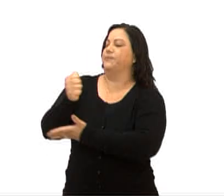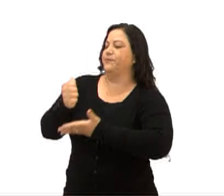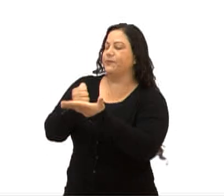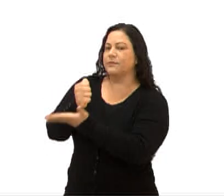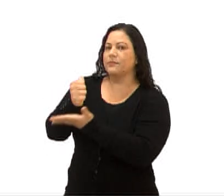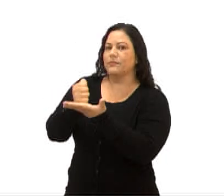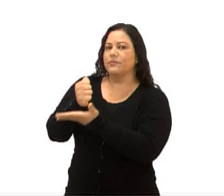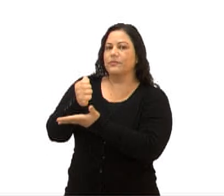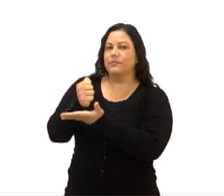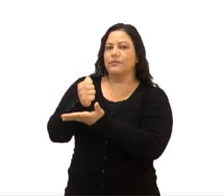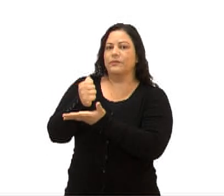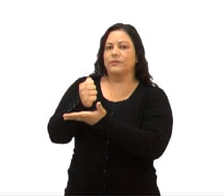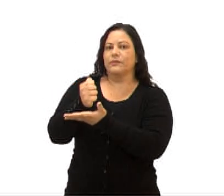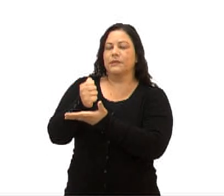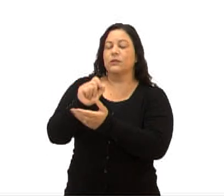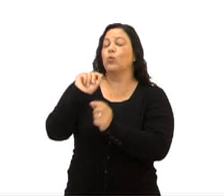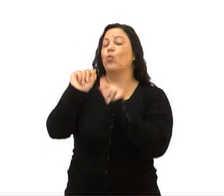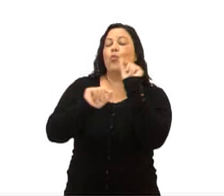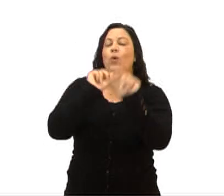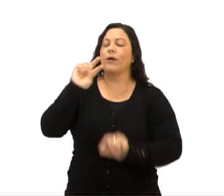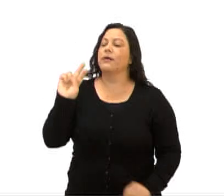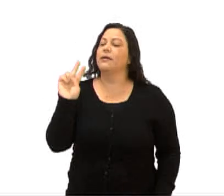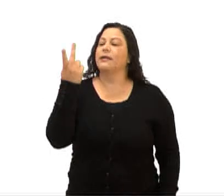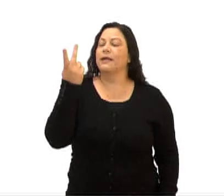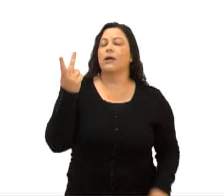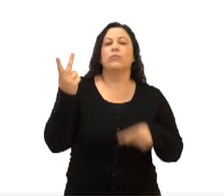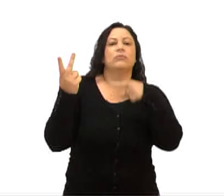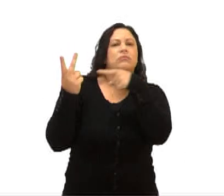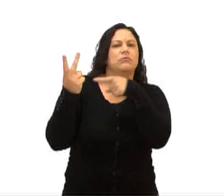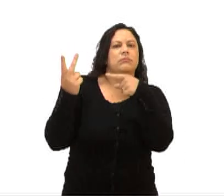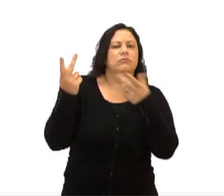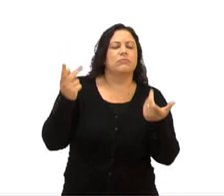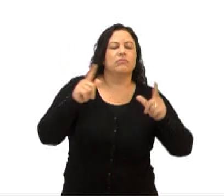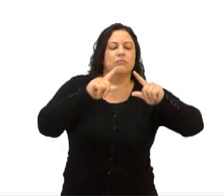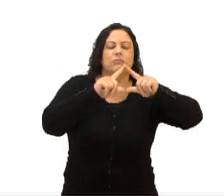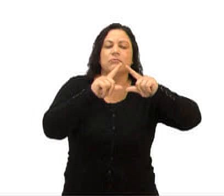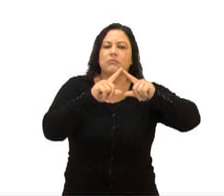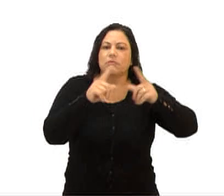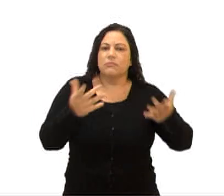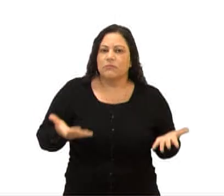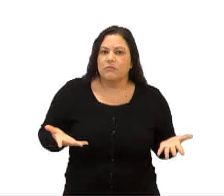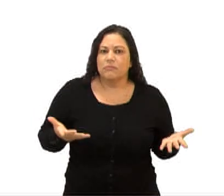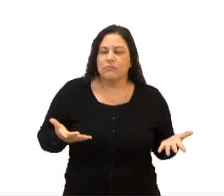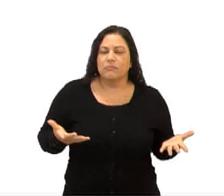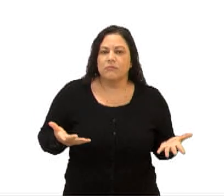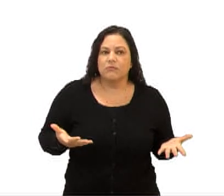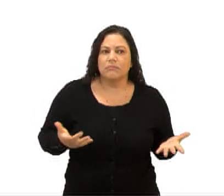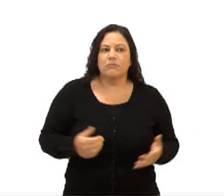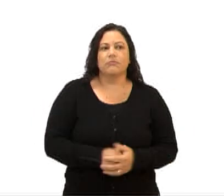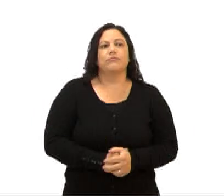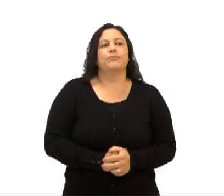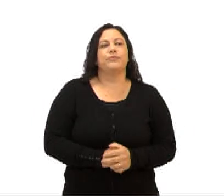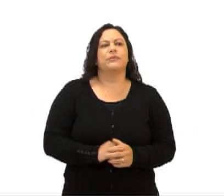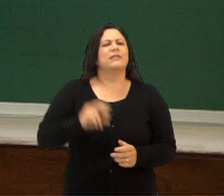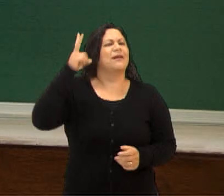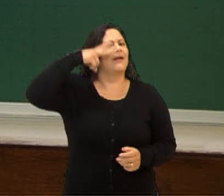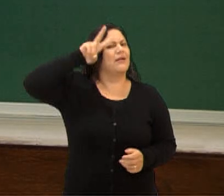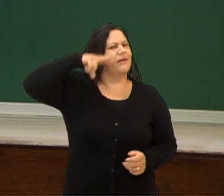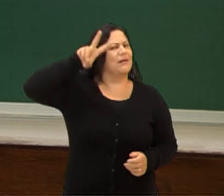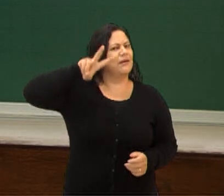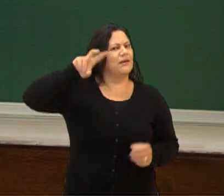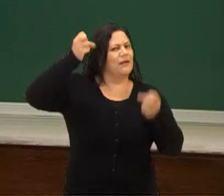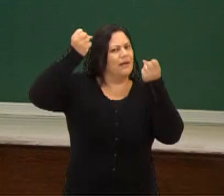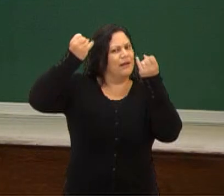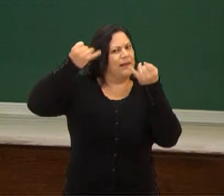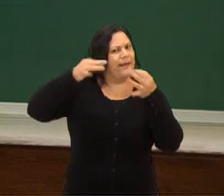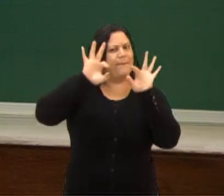a altura do triângulo, que é a base desse prisma. Como é um triângulo isósceles, lembra lá que eu falei das